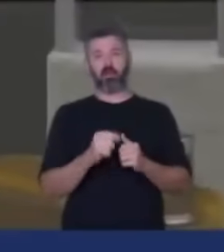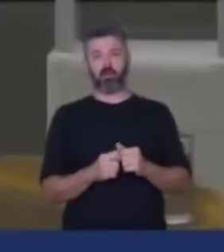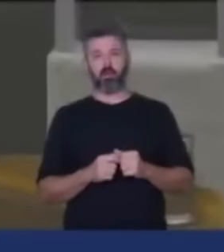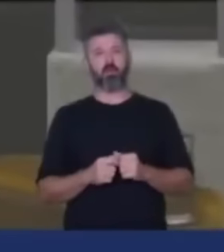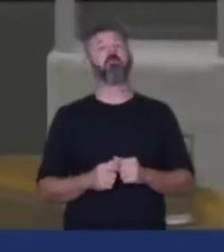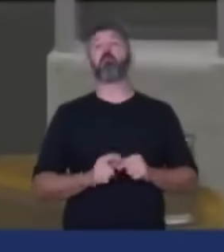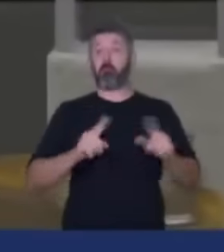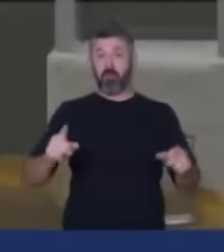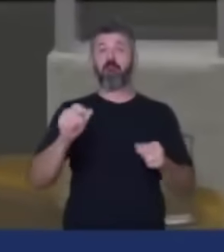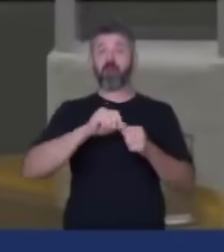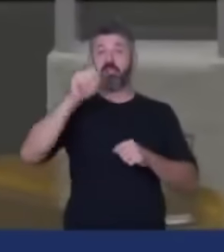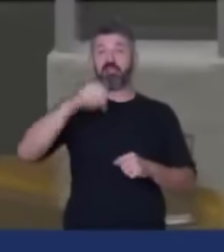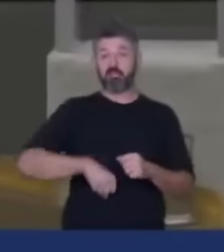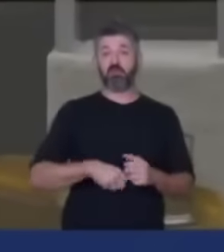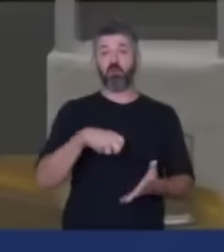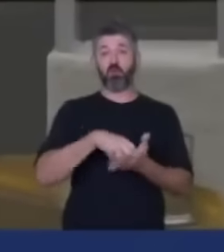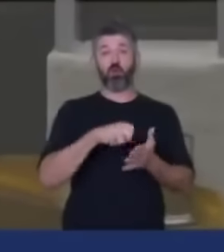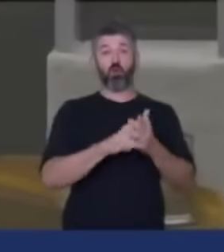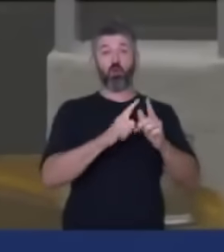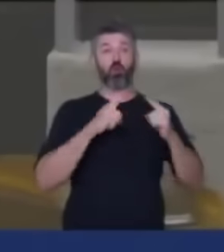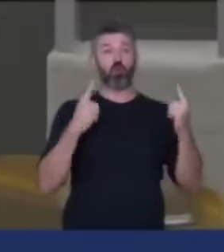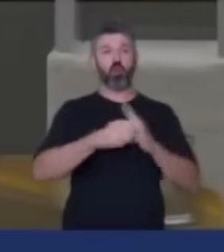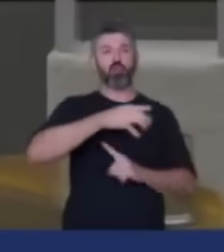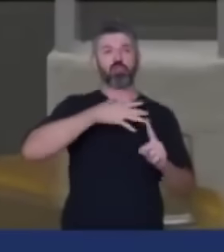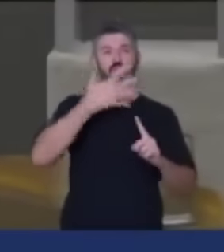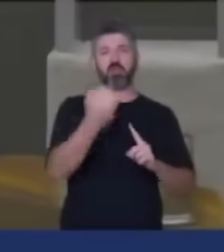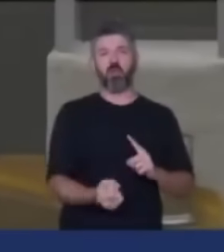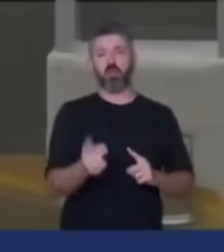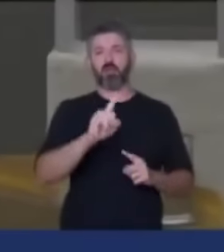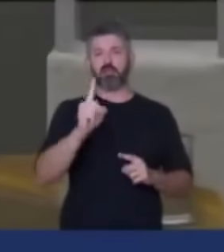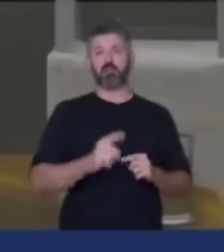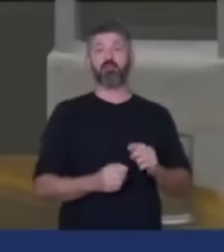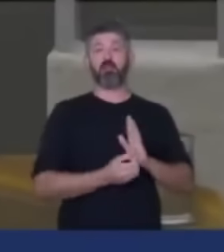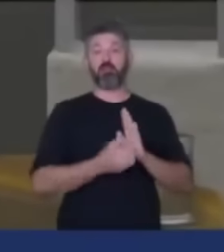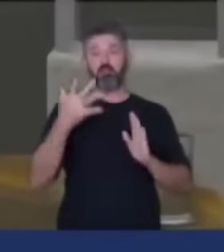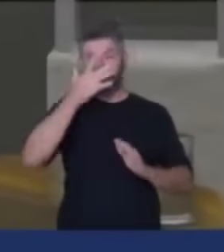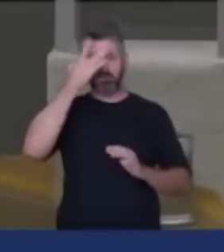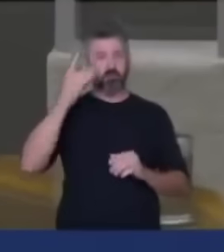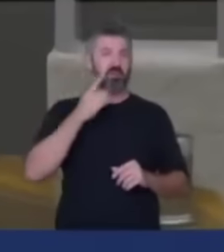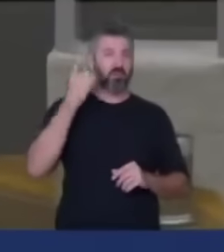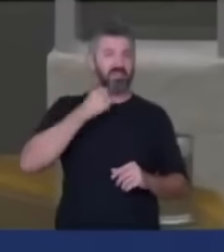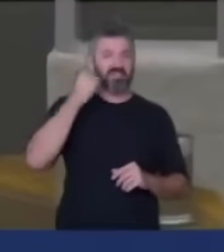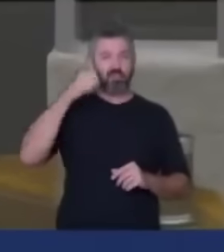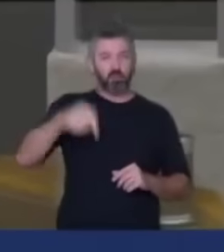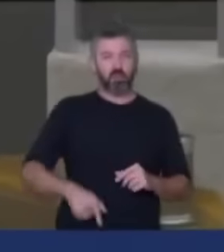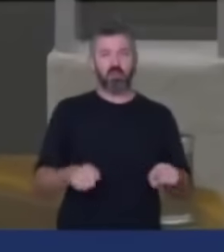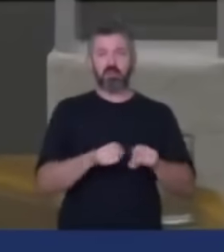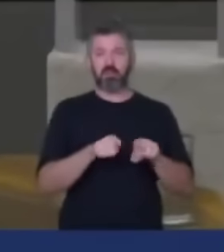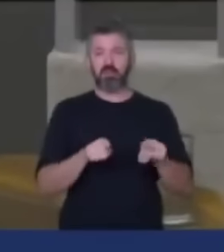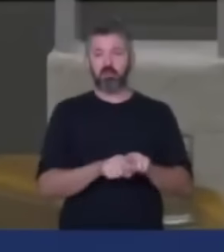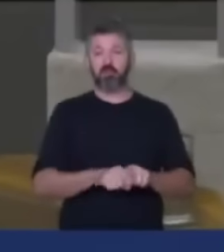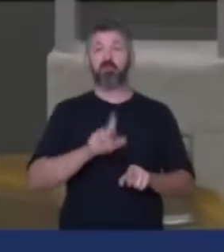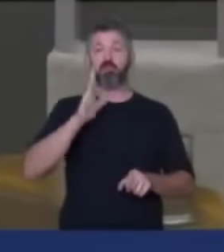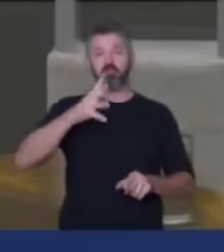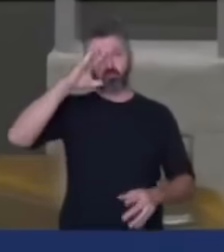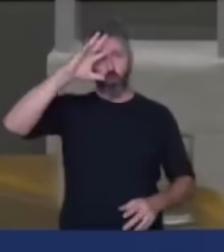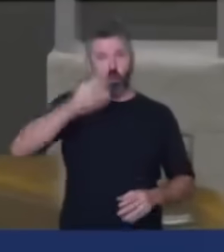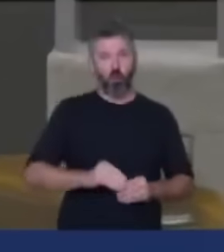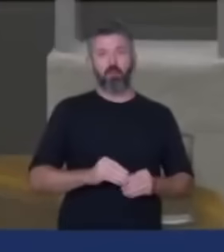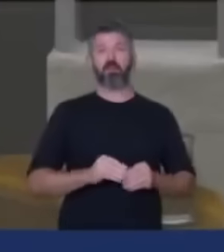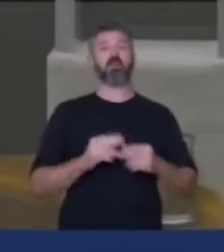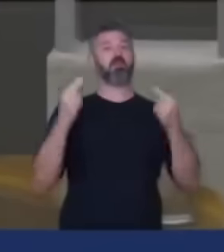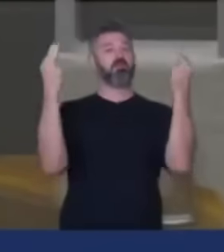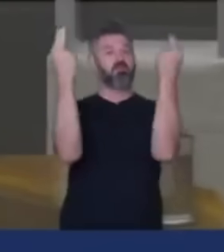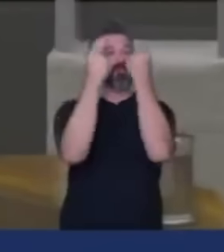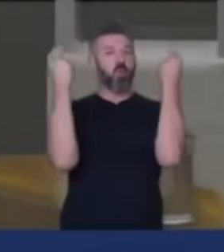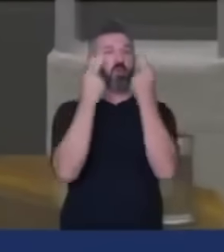que foi condenado por toda a sociedade e por boa parte dos parlamentares desta casa que já compreendem que não pode